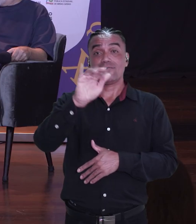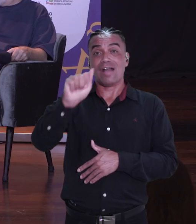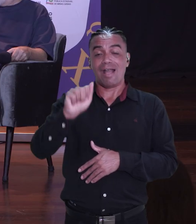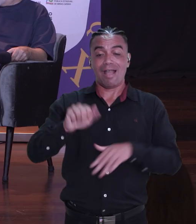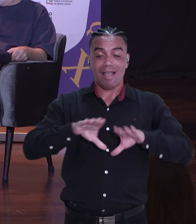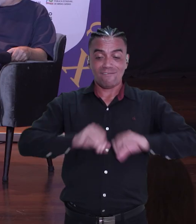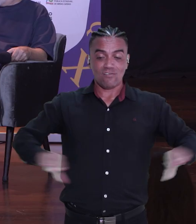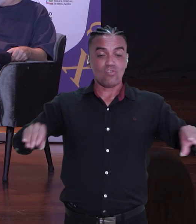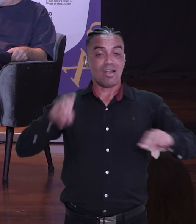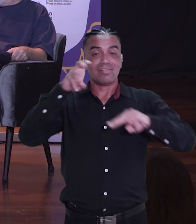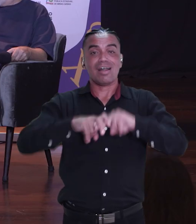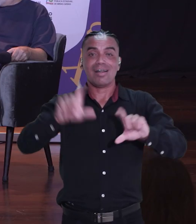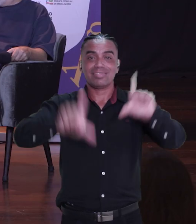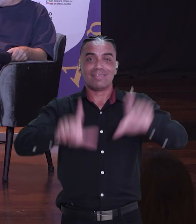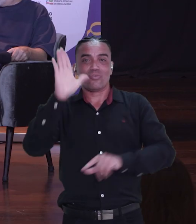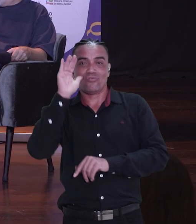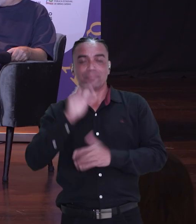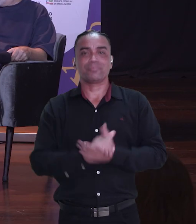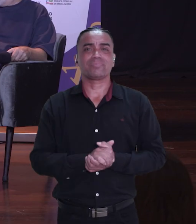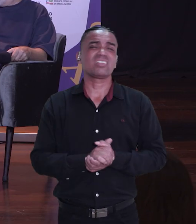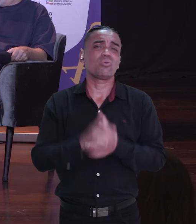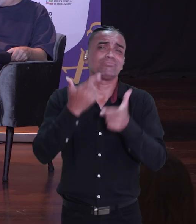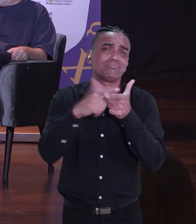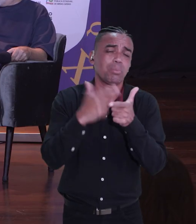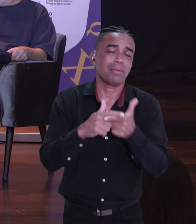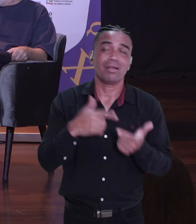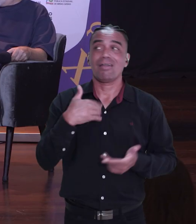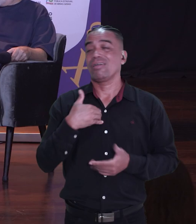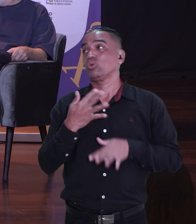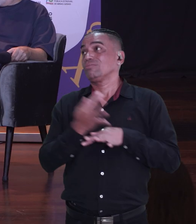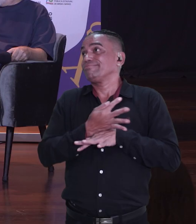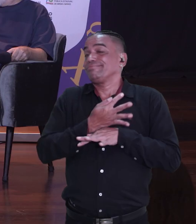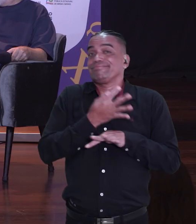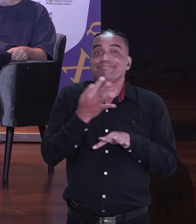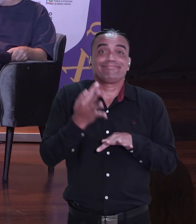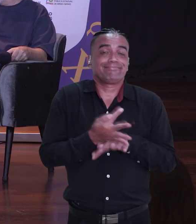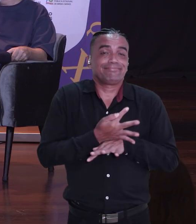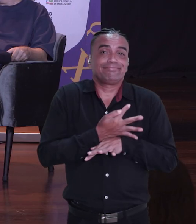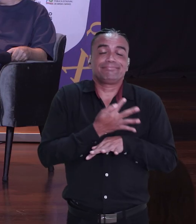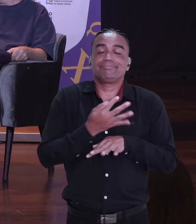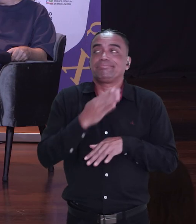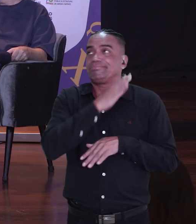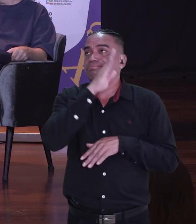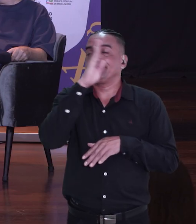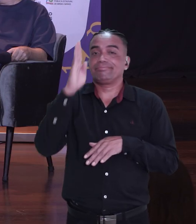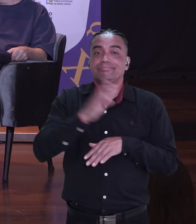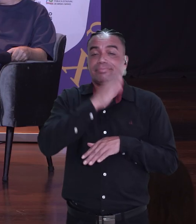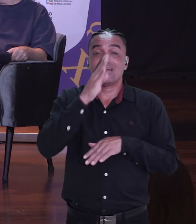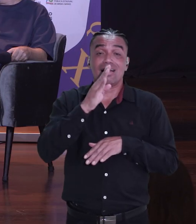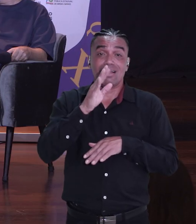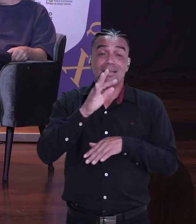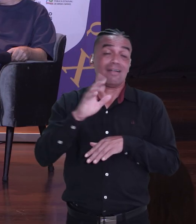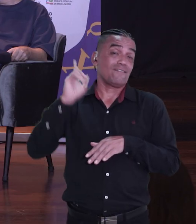Sofá, né? Que ver pela televisão. Né? Só que tem o seguinte problema, eu não suporto fisicamente,